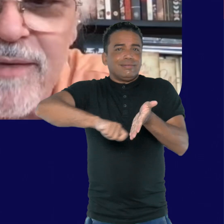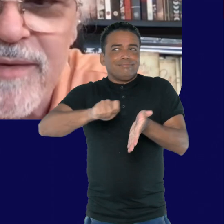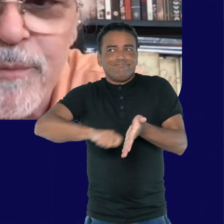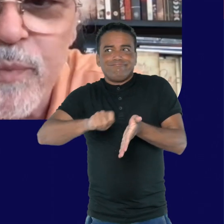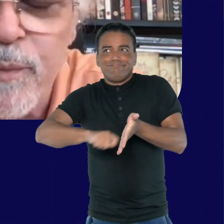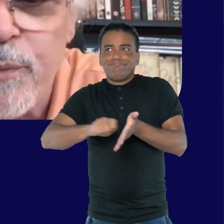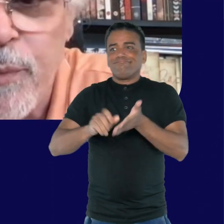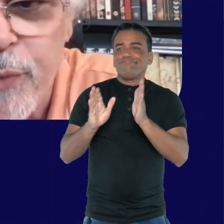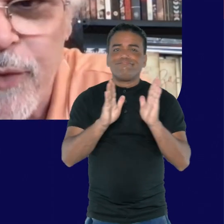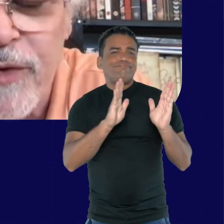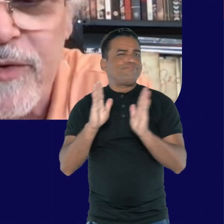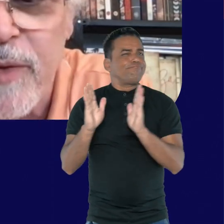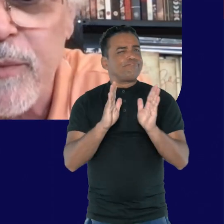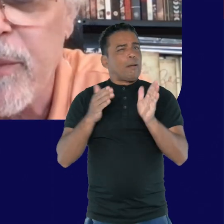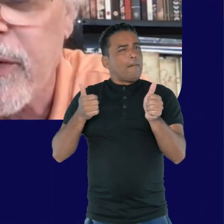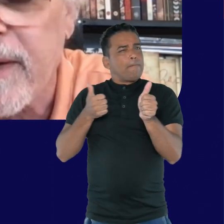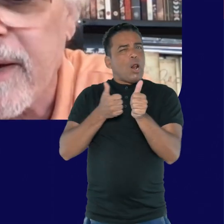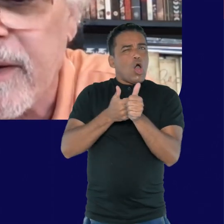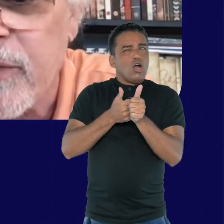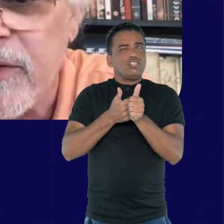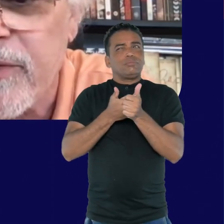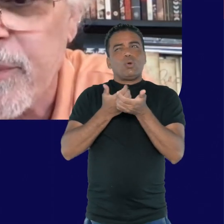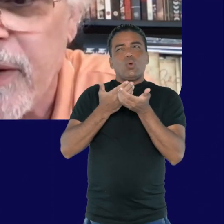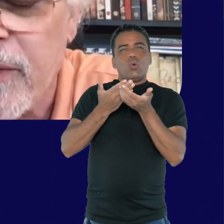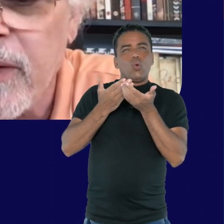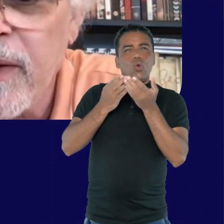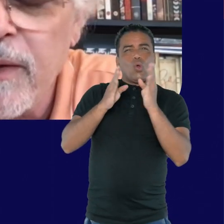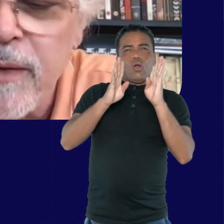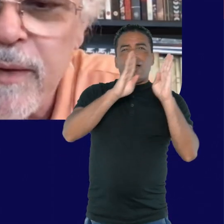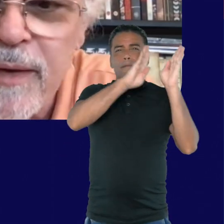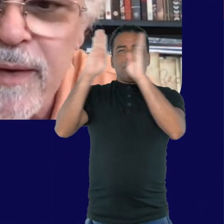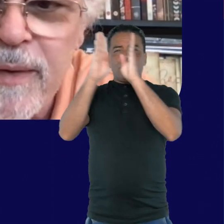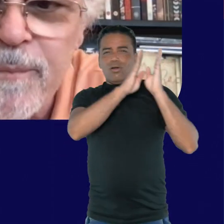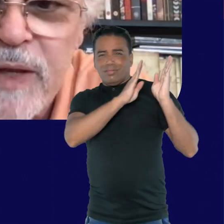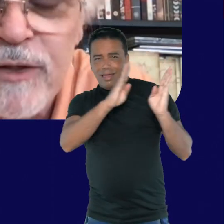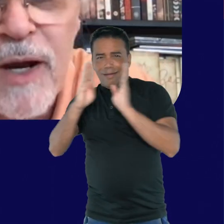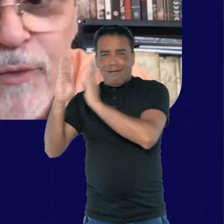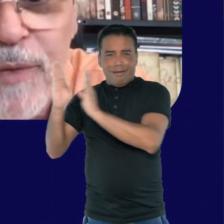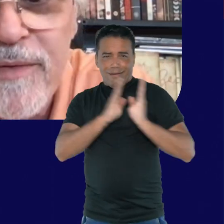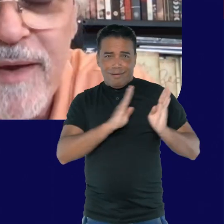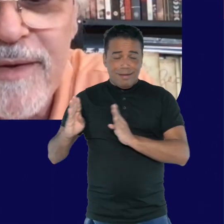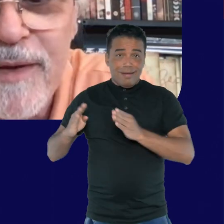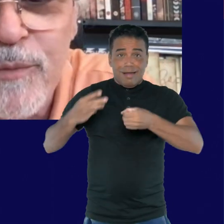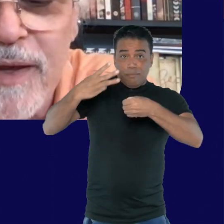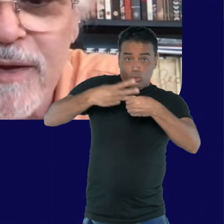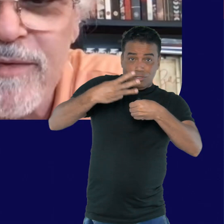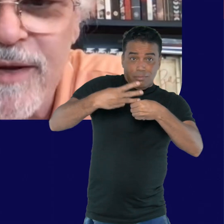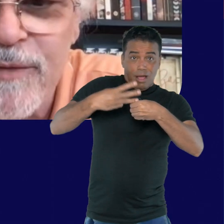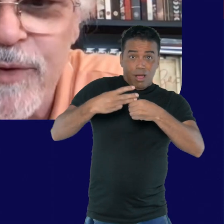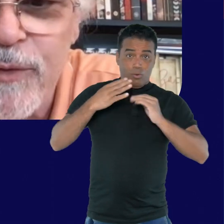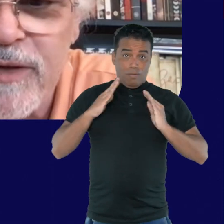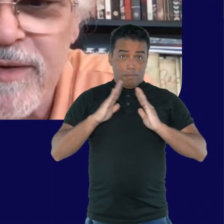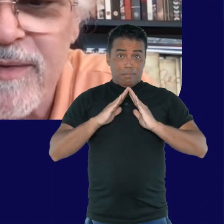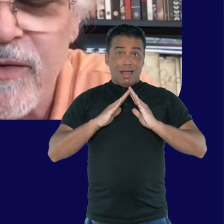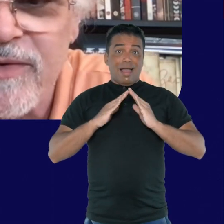naquela casa próxima à biblioteca municipal, já